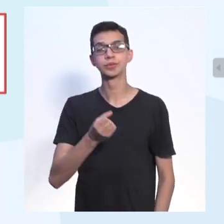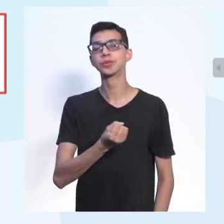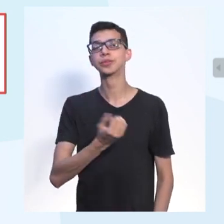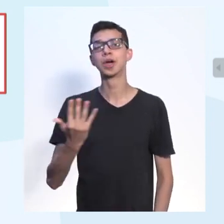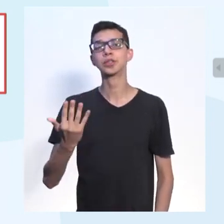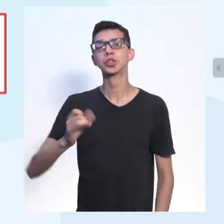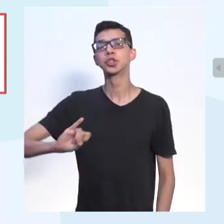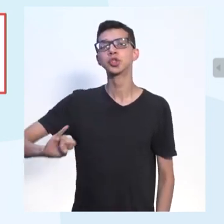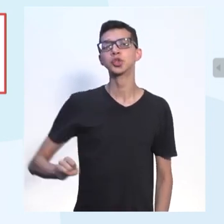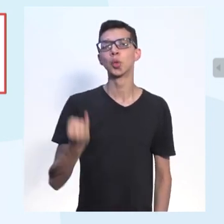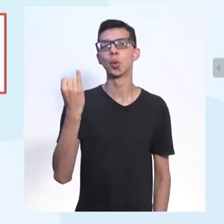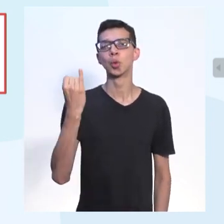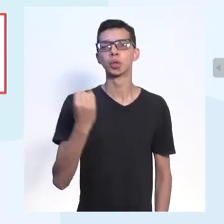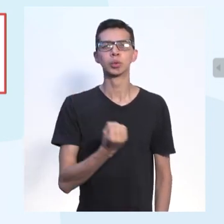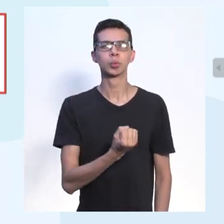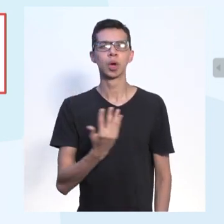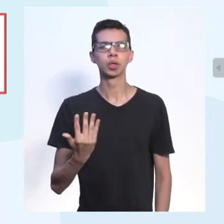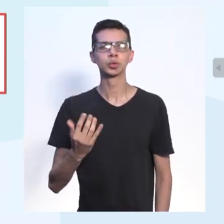nossos juros?